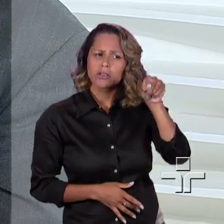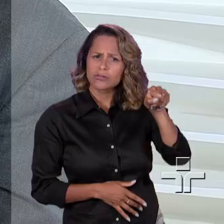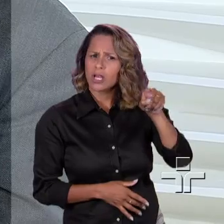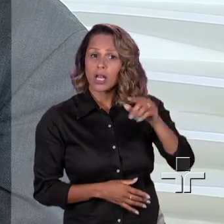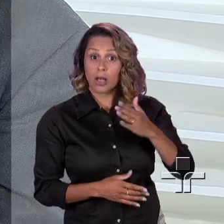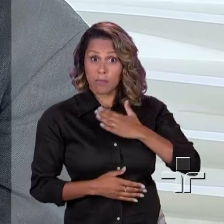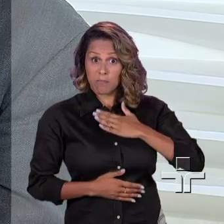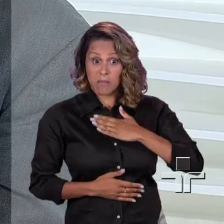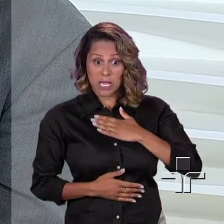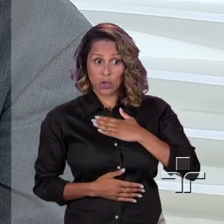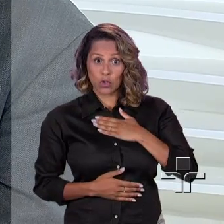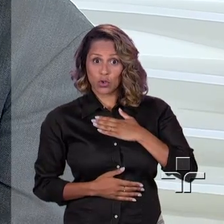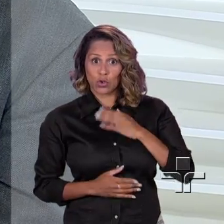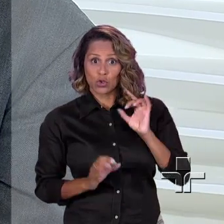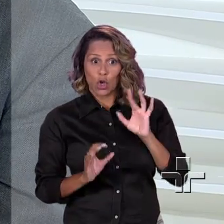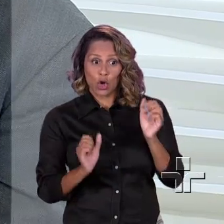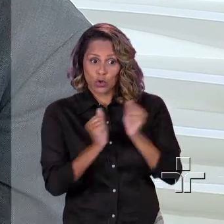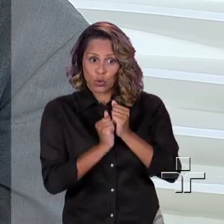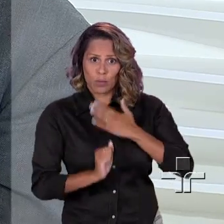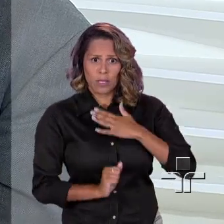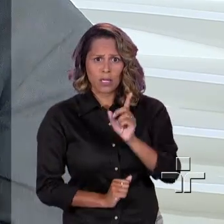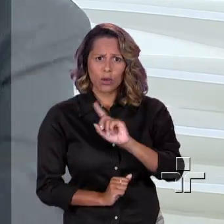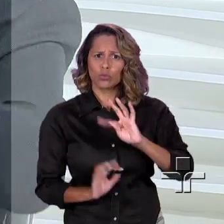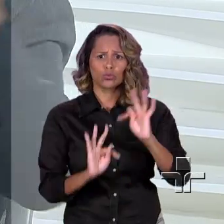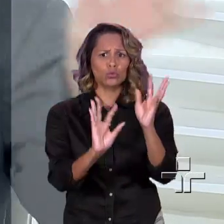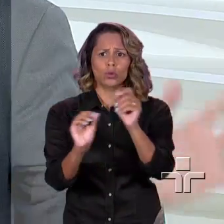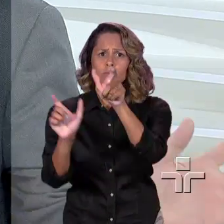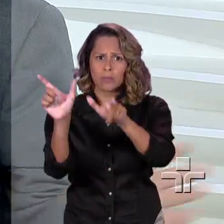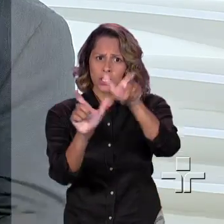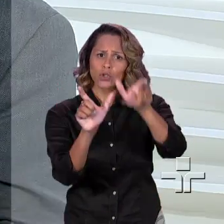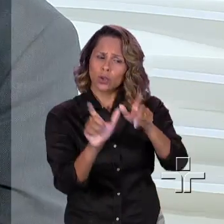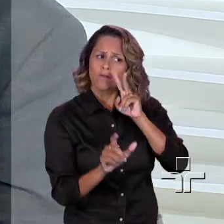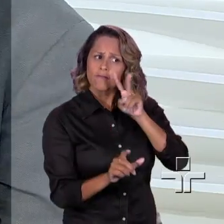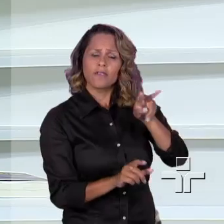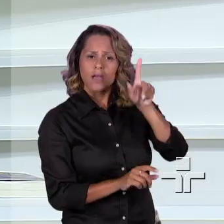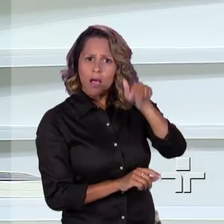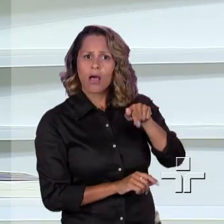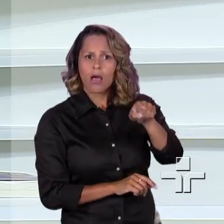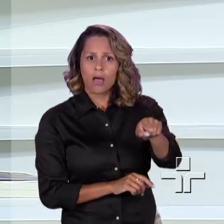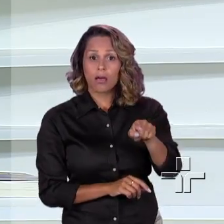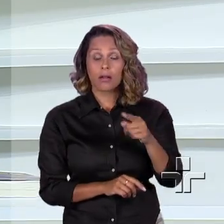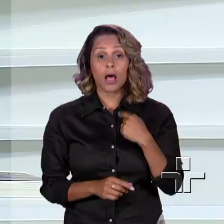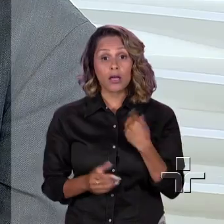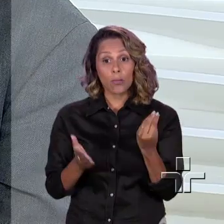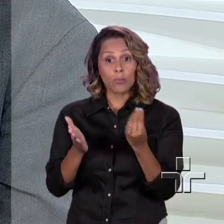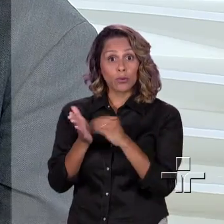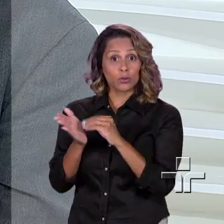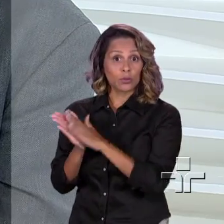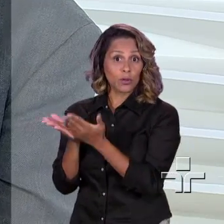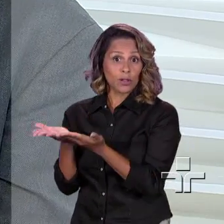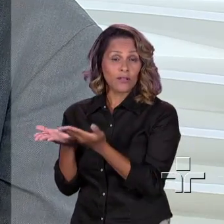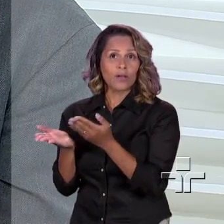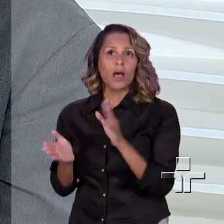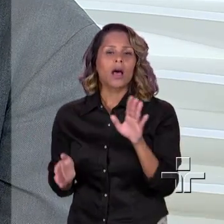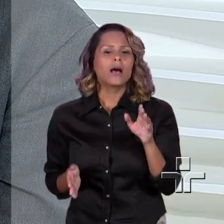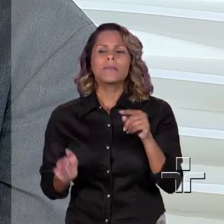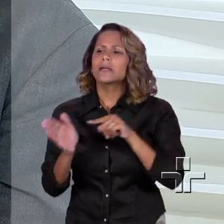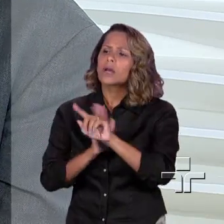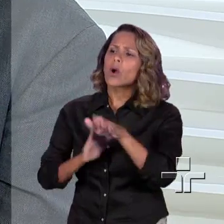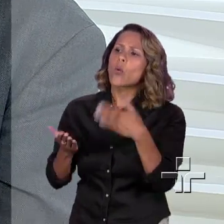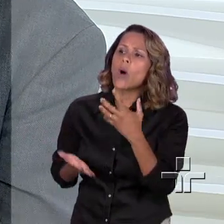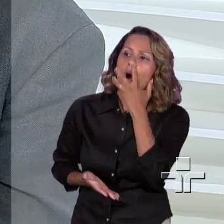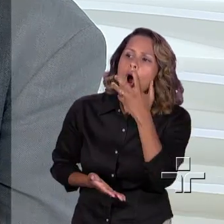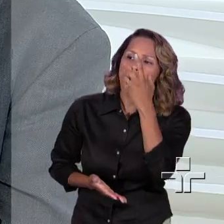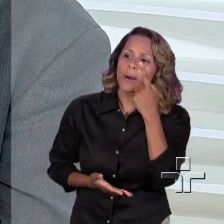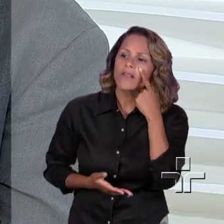no caminho. Eu coloquei no meu Facebook. E qual foi a ópera que vocês viram? Eu não me lembro agora. Agora, ela